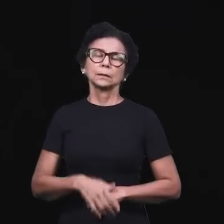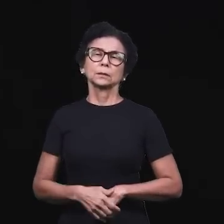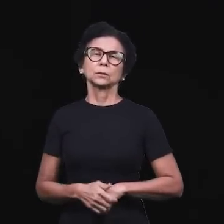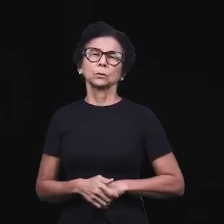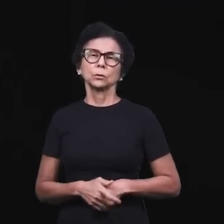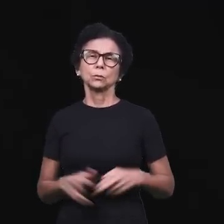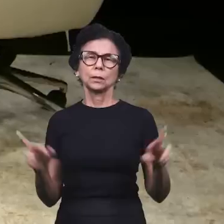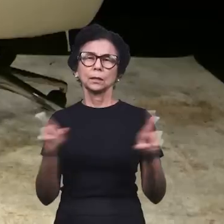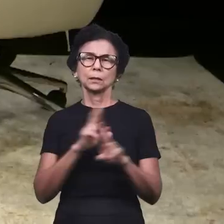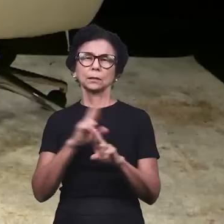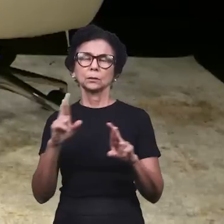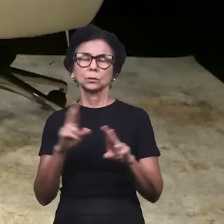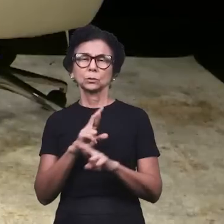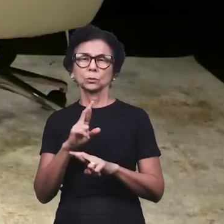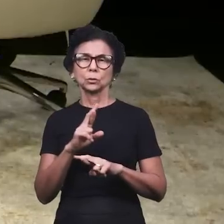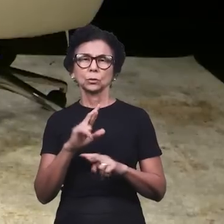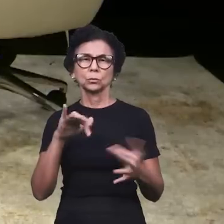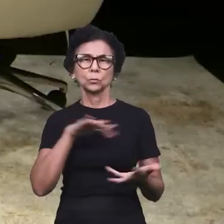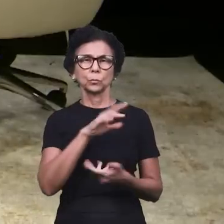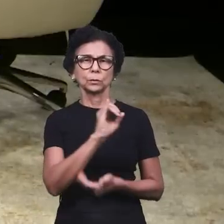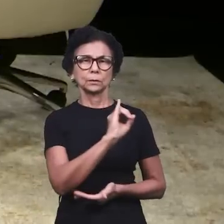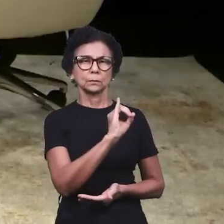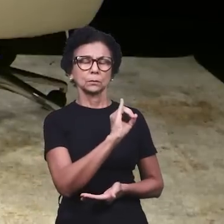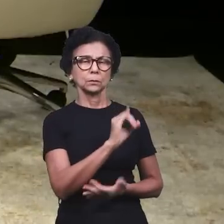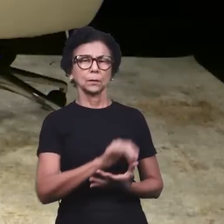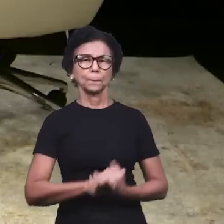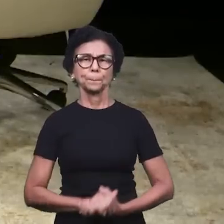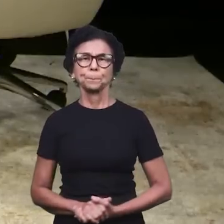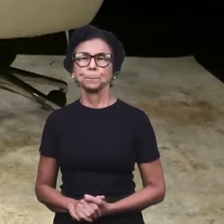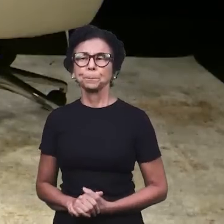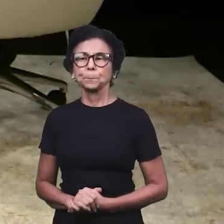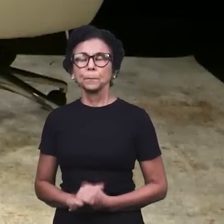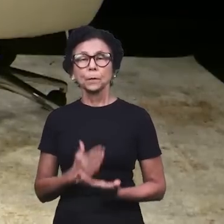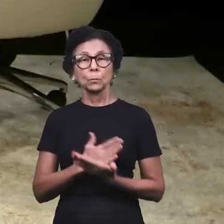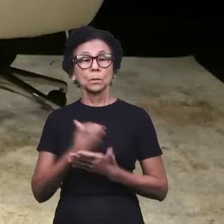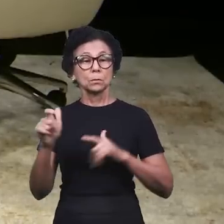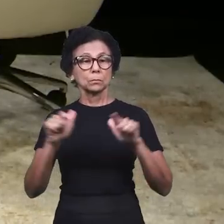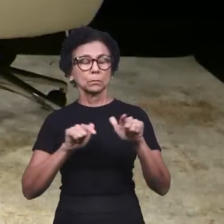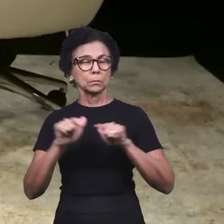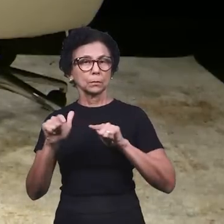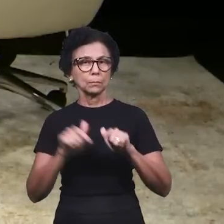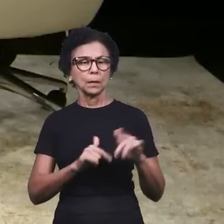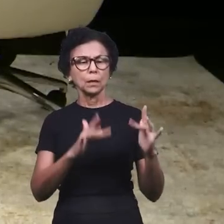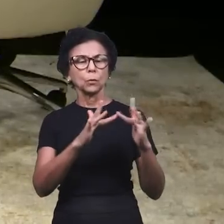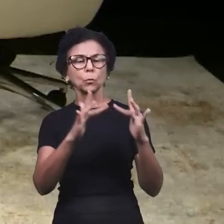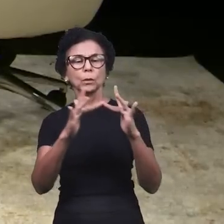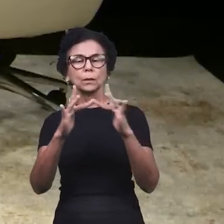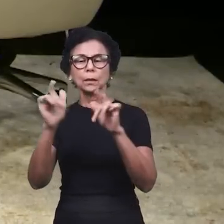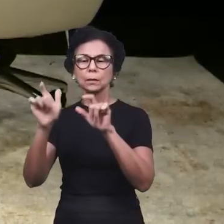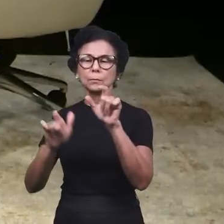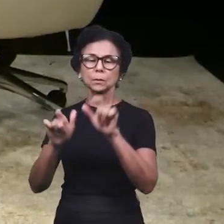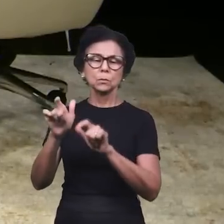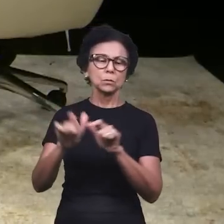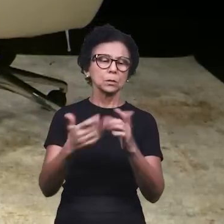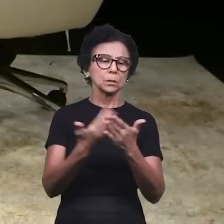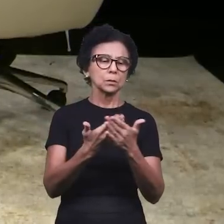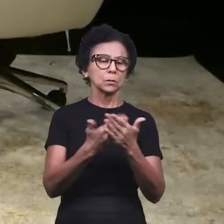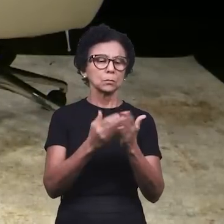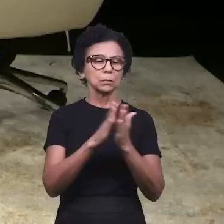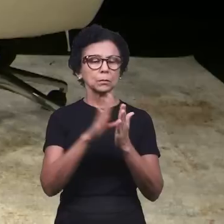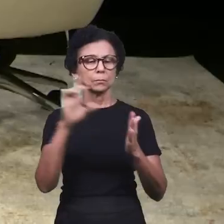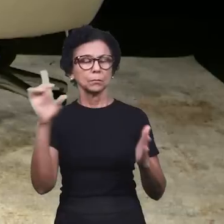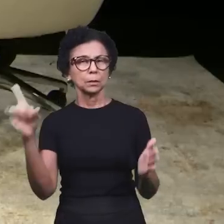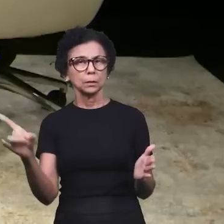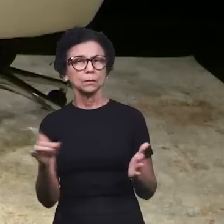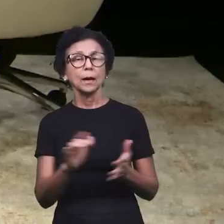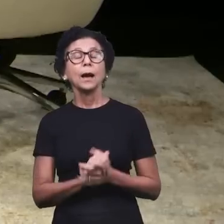Washington. Começou um trabalho ali de contato com alguns irmãos, estudo bíblico. Até alguns coreanos, né?